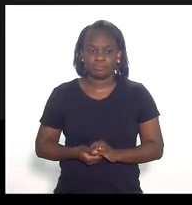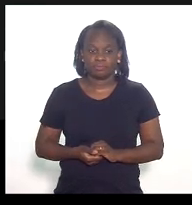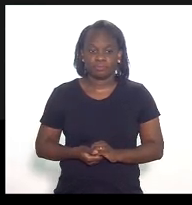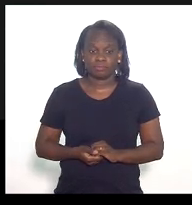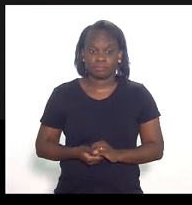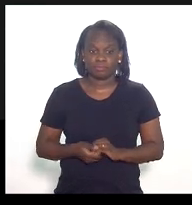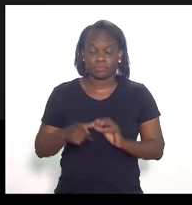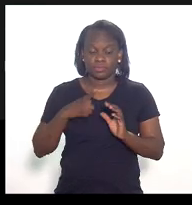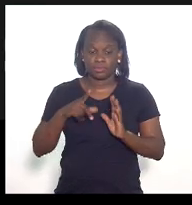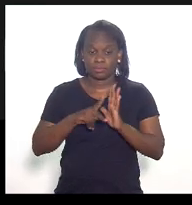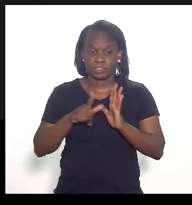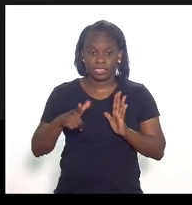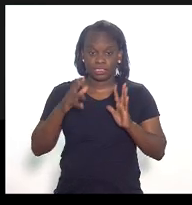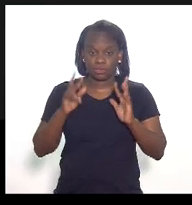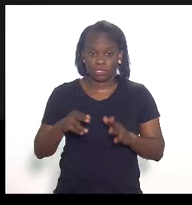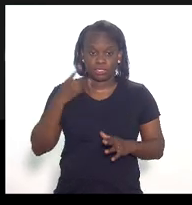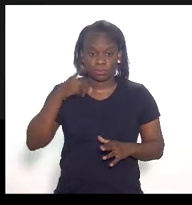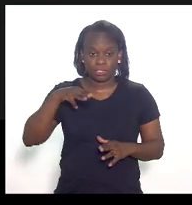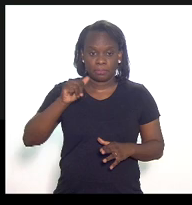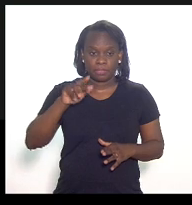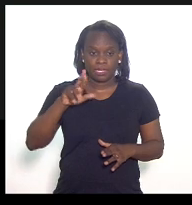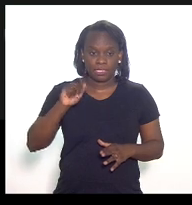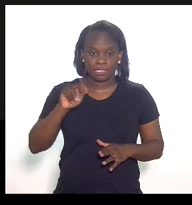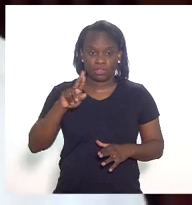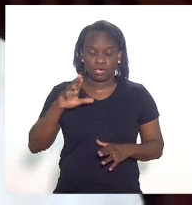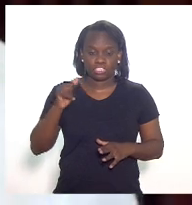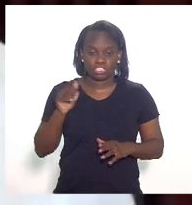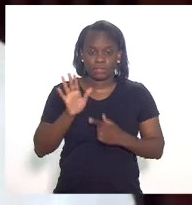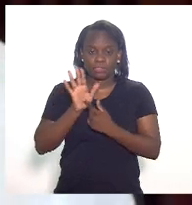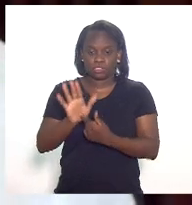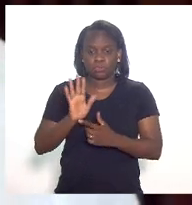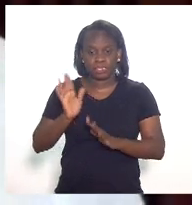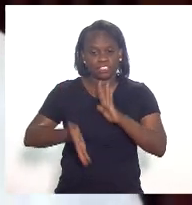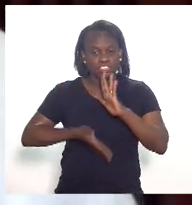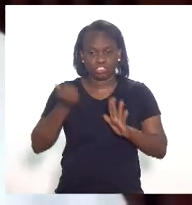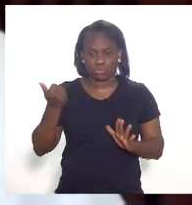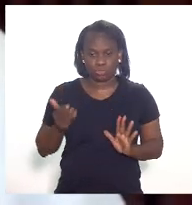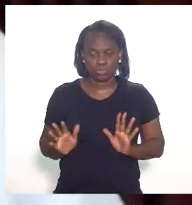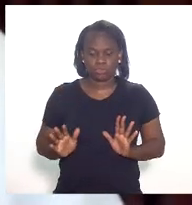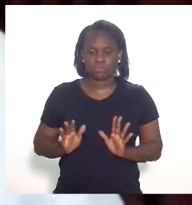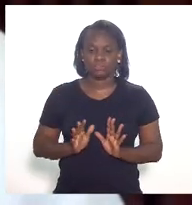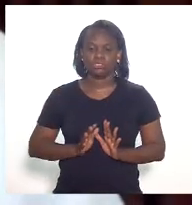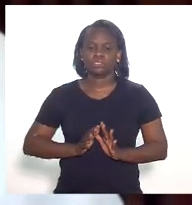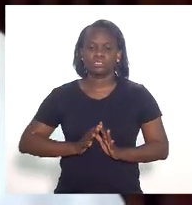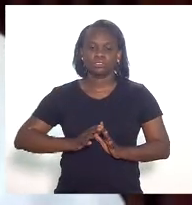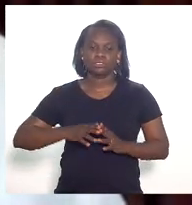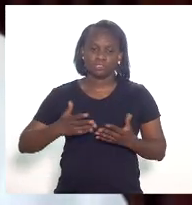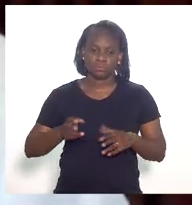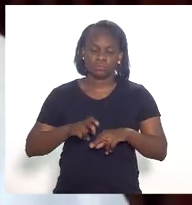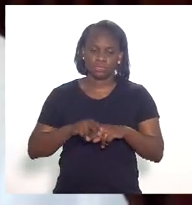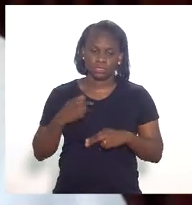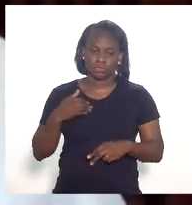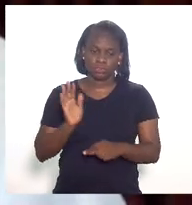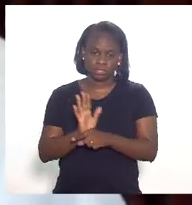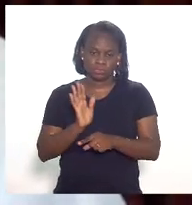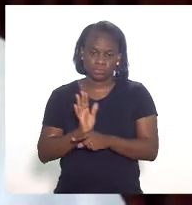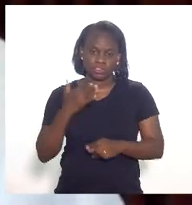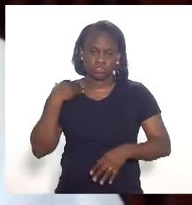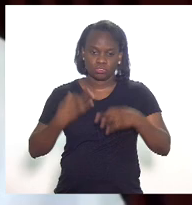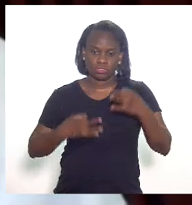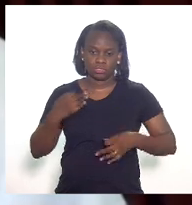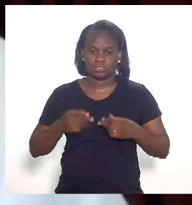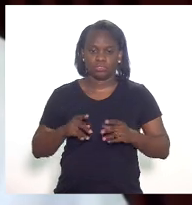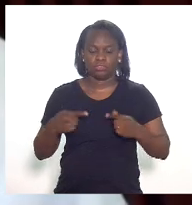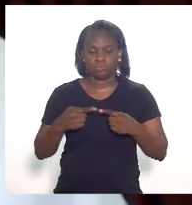Há um PL igual que a deputada Marta Rocha apresentou, mas ela retirou em definitivo. Então, por isso eu defendo pela